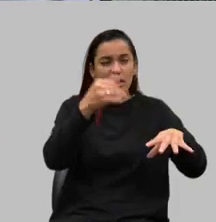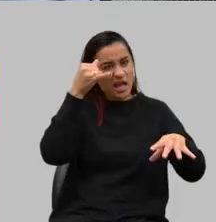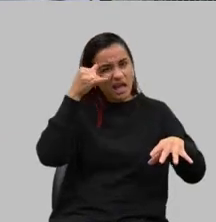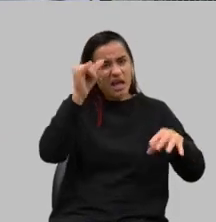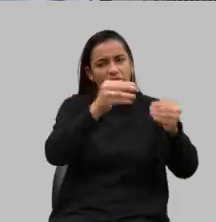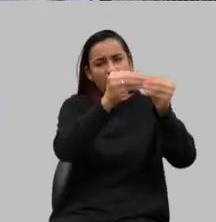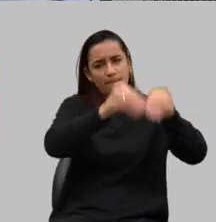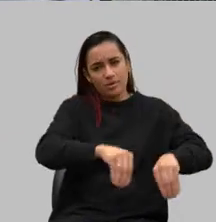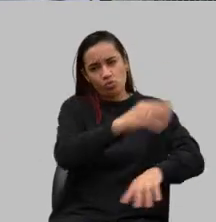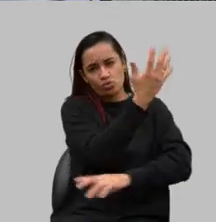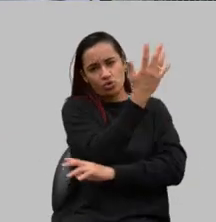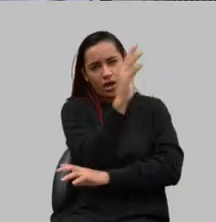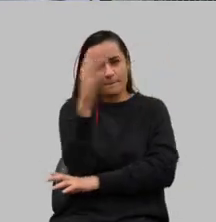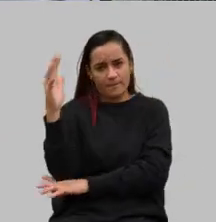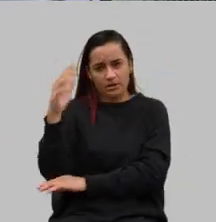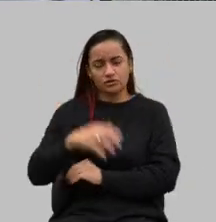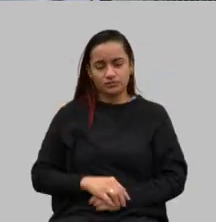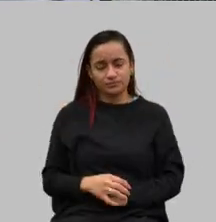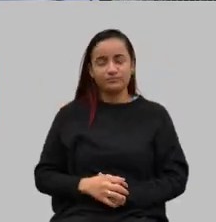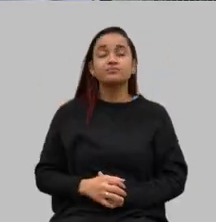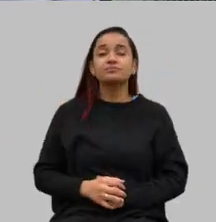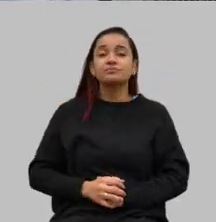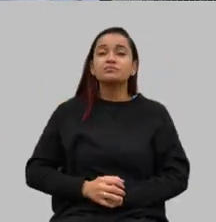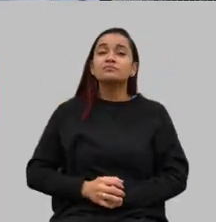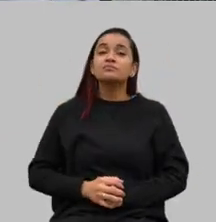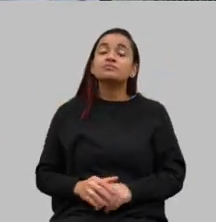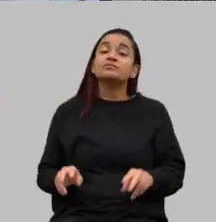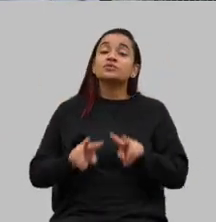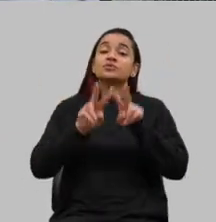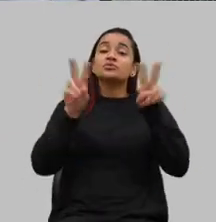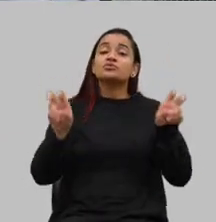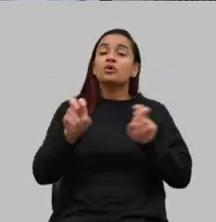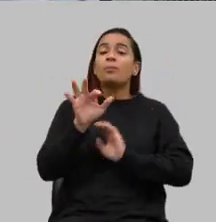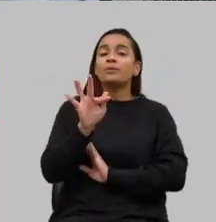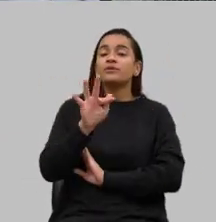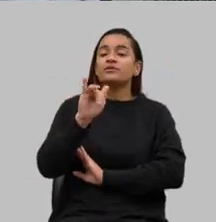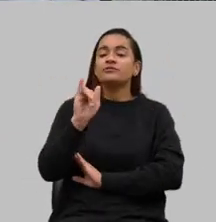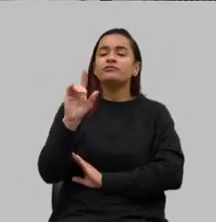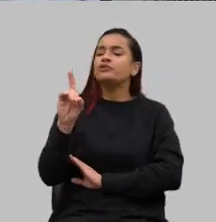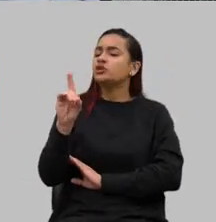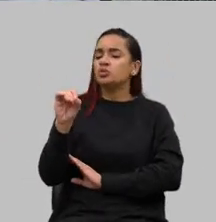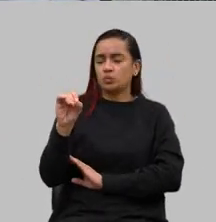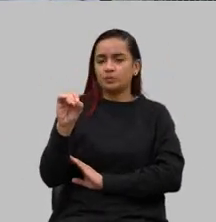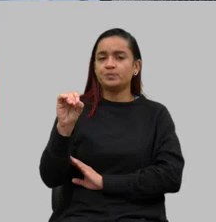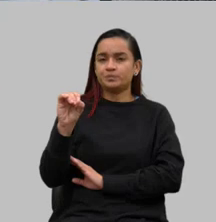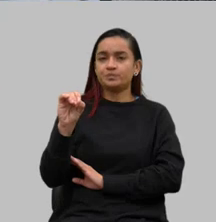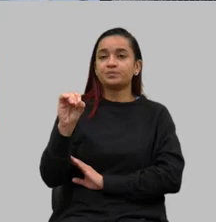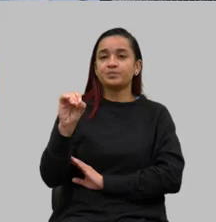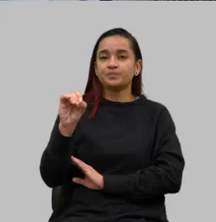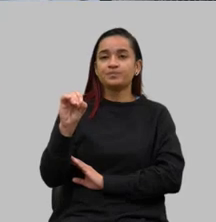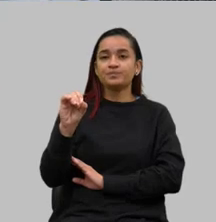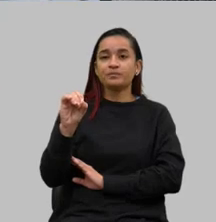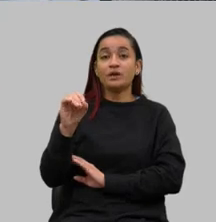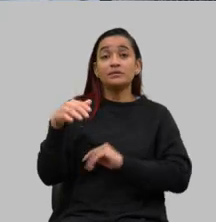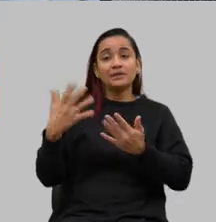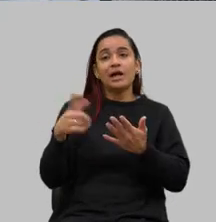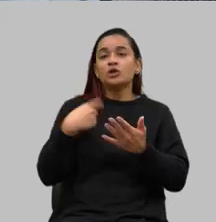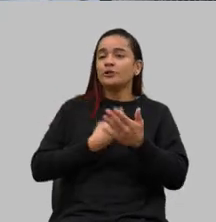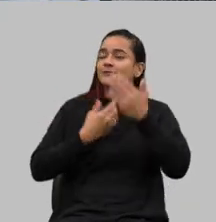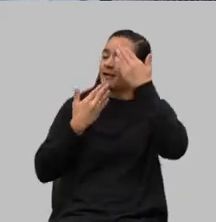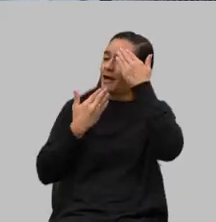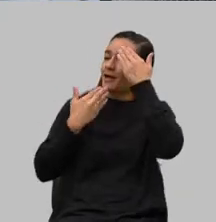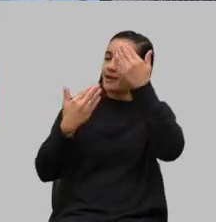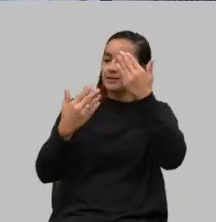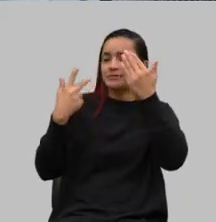meio ambiente em relação ao Fido eh Deputado eh a gente né agradece muito inclusive a sua